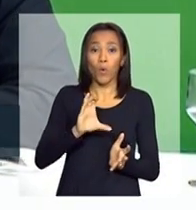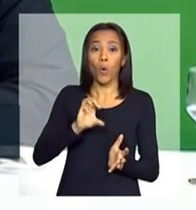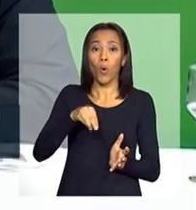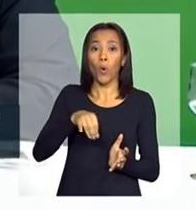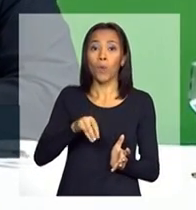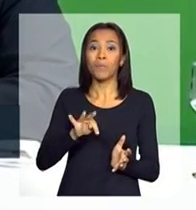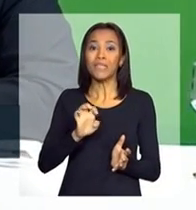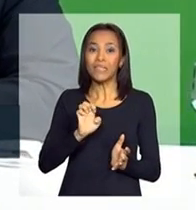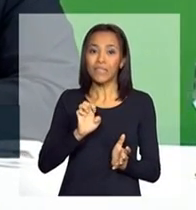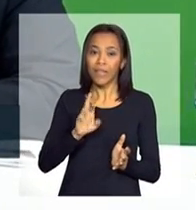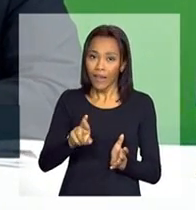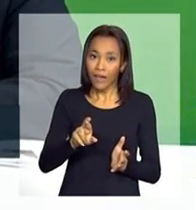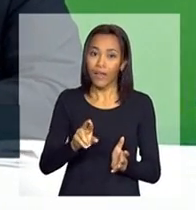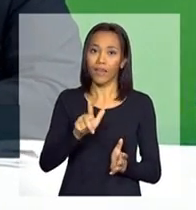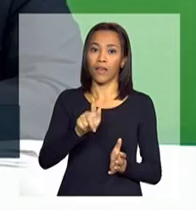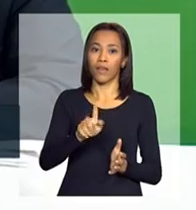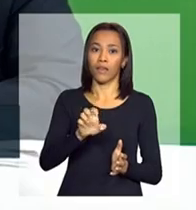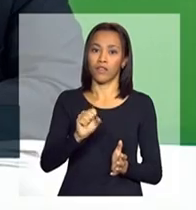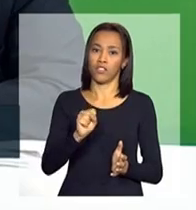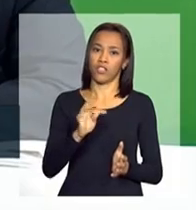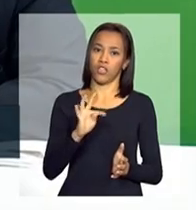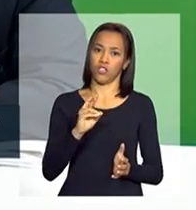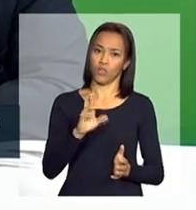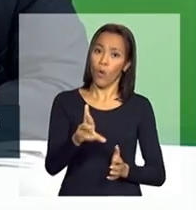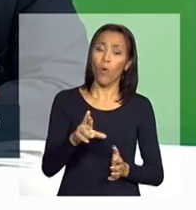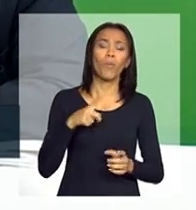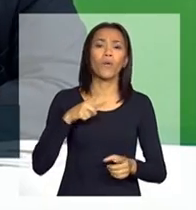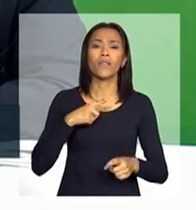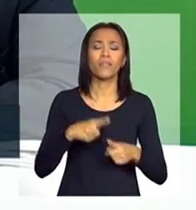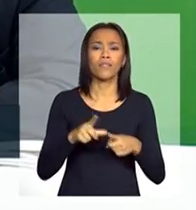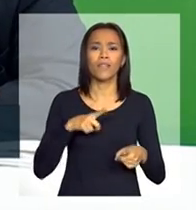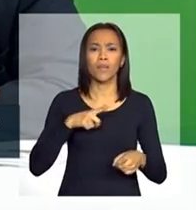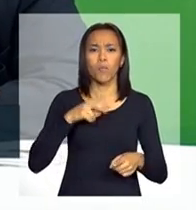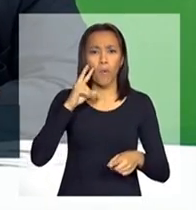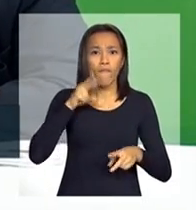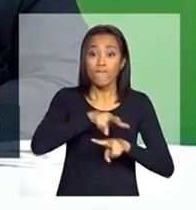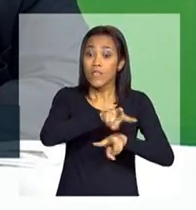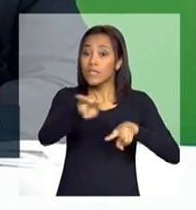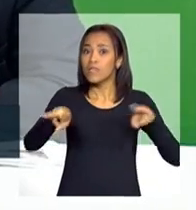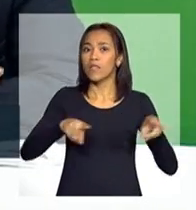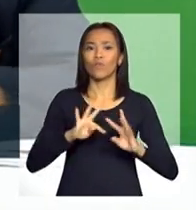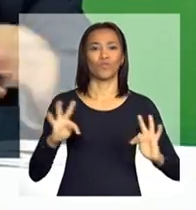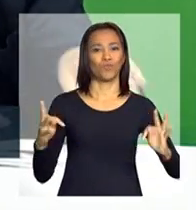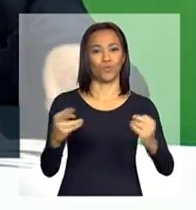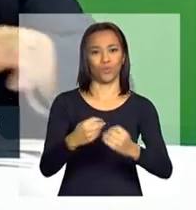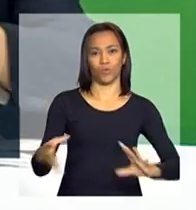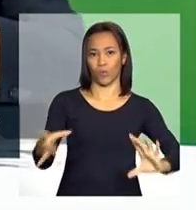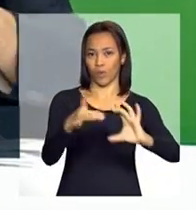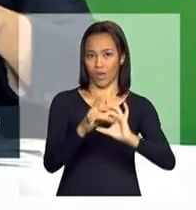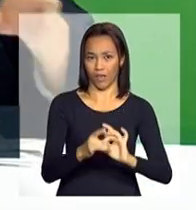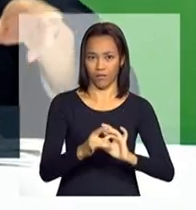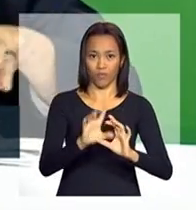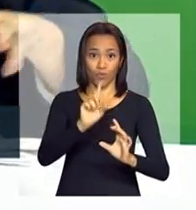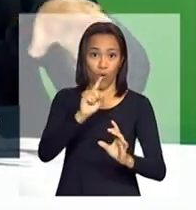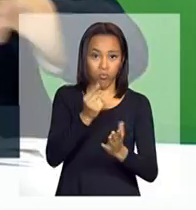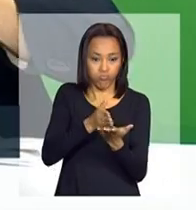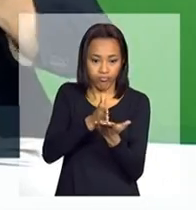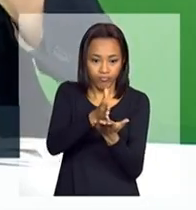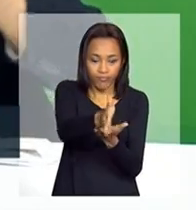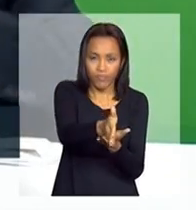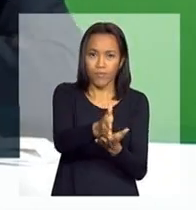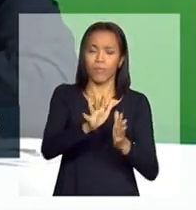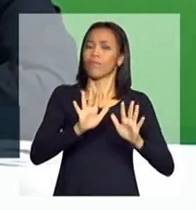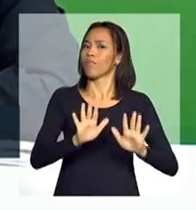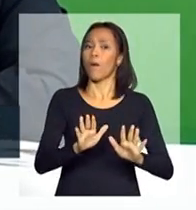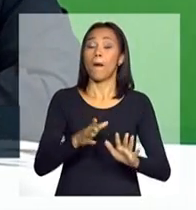gestor porque nós queremos ter uma visão integrada de tudo isso nós não queremos atomizar os investimentos e